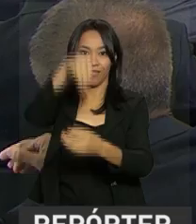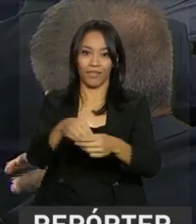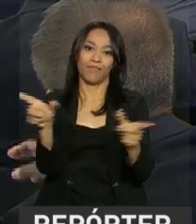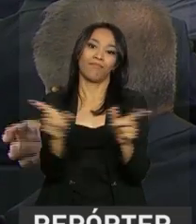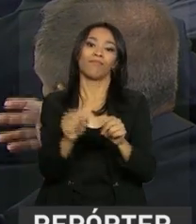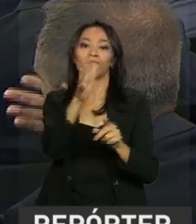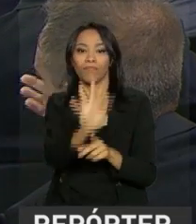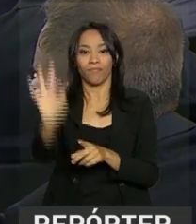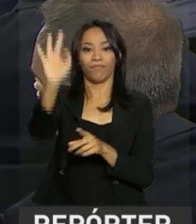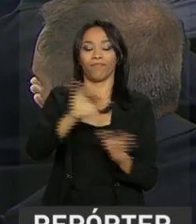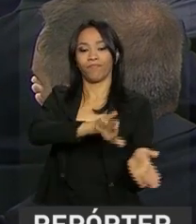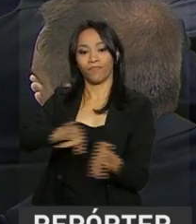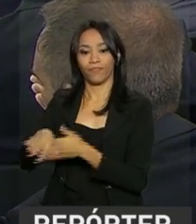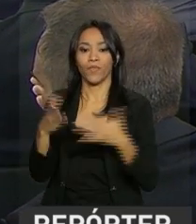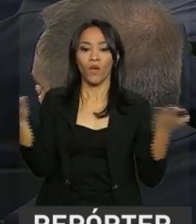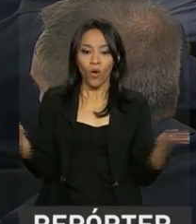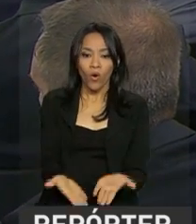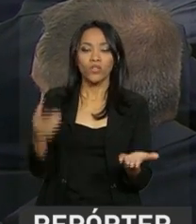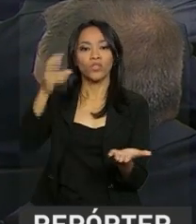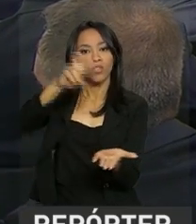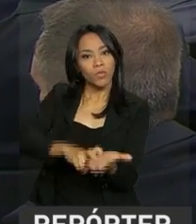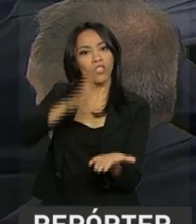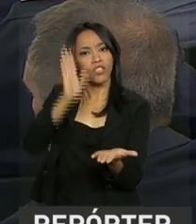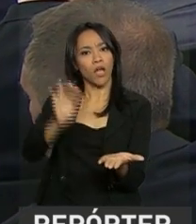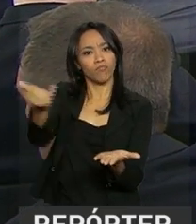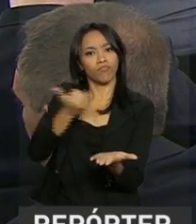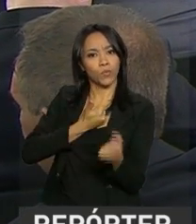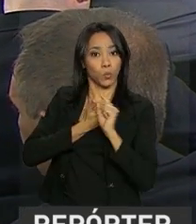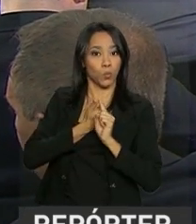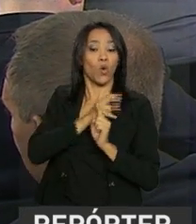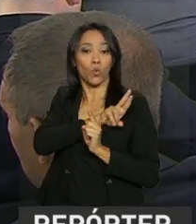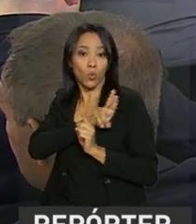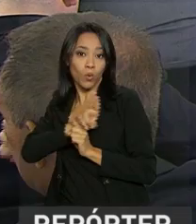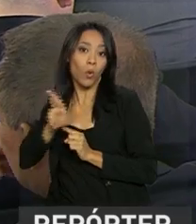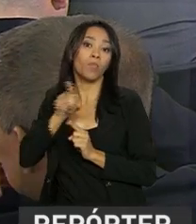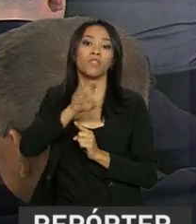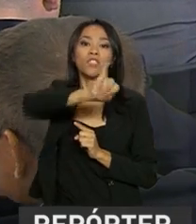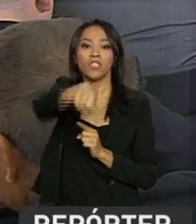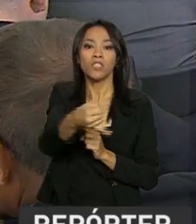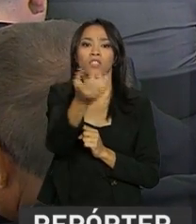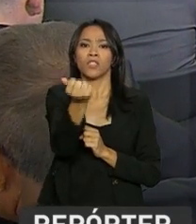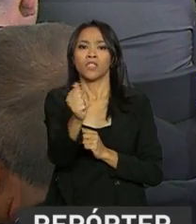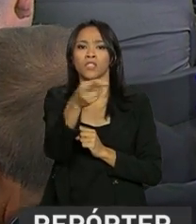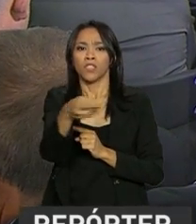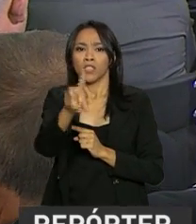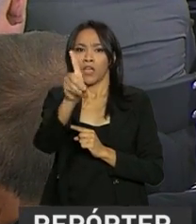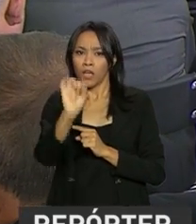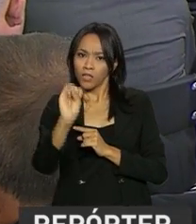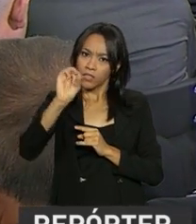Paulo Foi confirmado hoje pela manhã pelo Palácio do Planalto o nome de Torquato para o ministério de